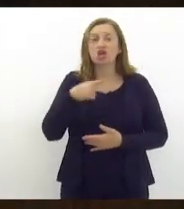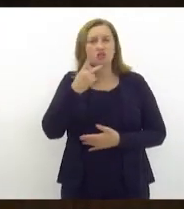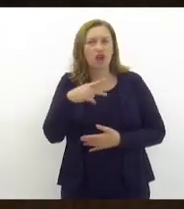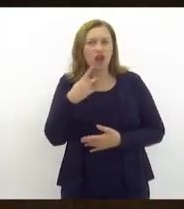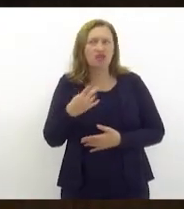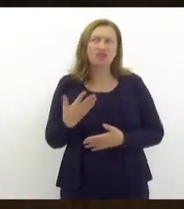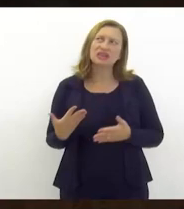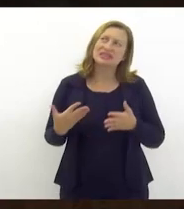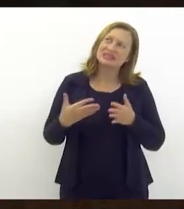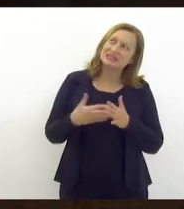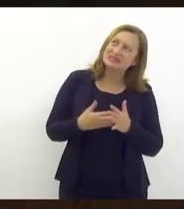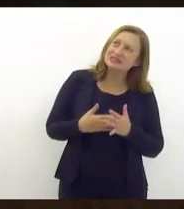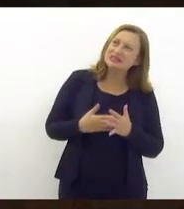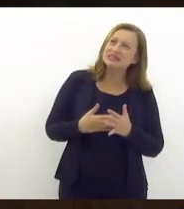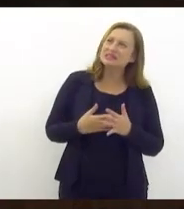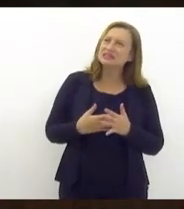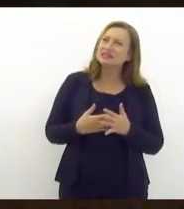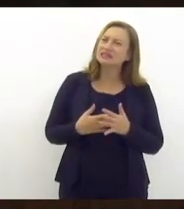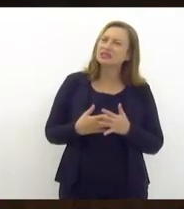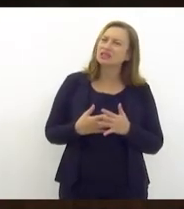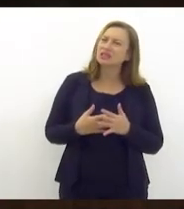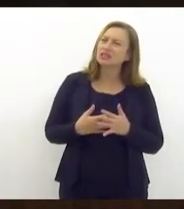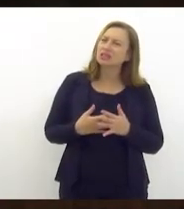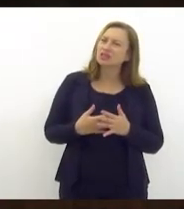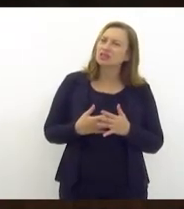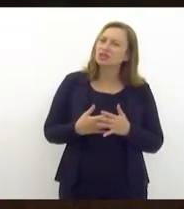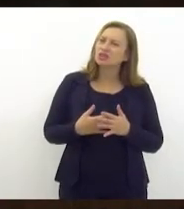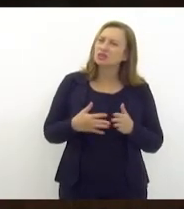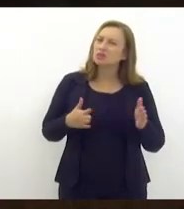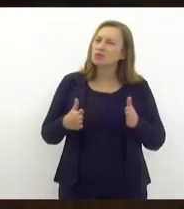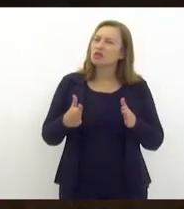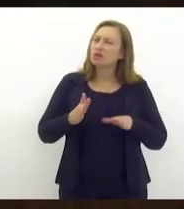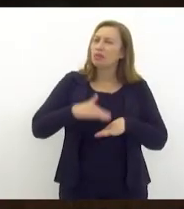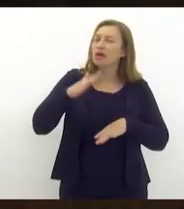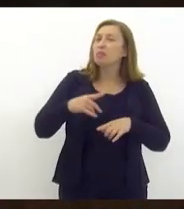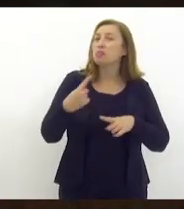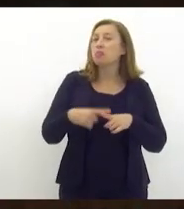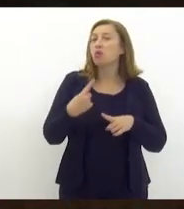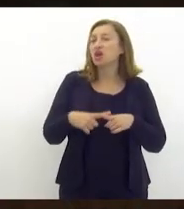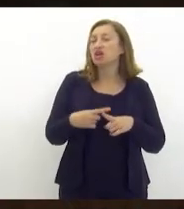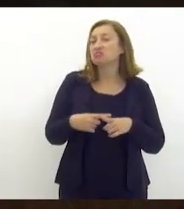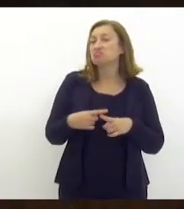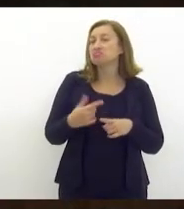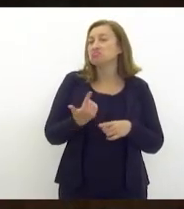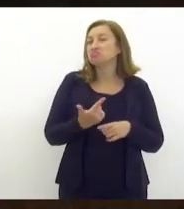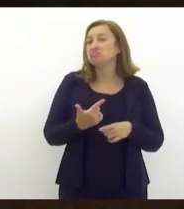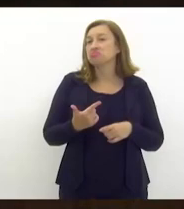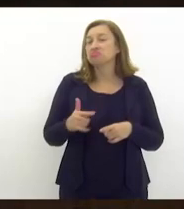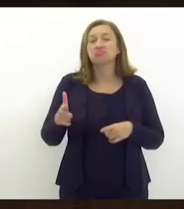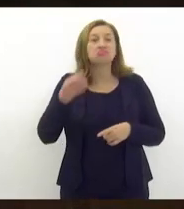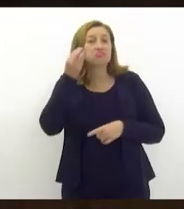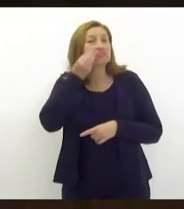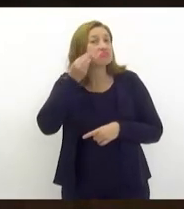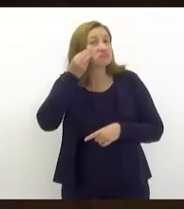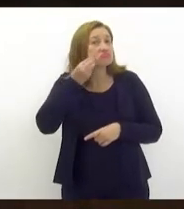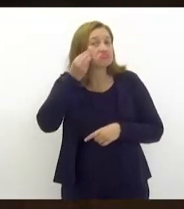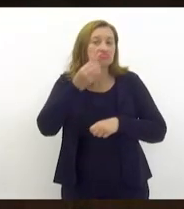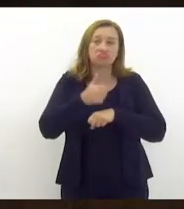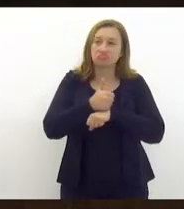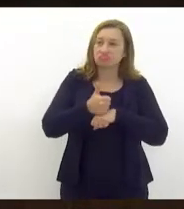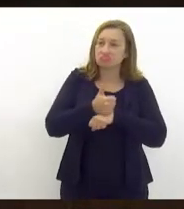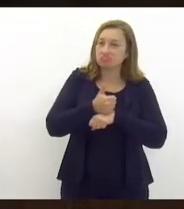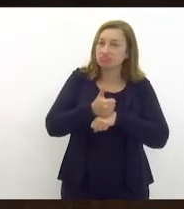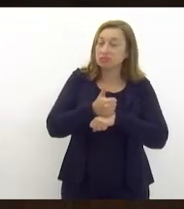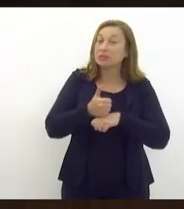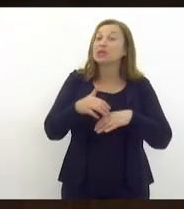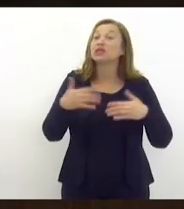até uma faixa etária maior, porque eles não possuem experiência profissional.